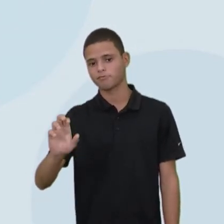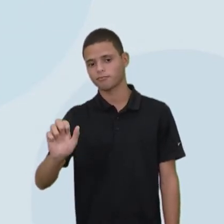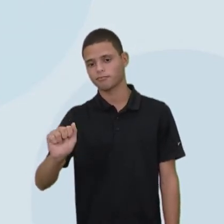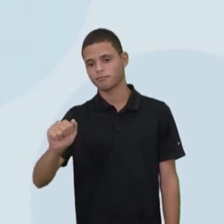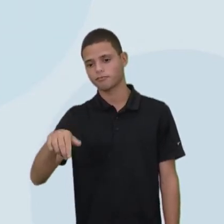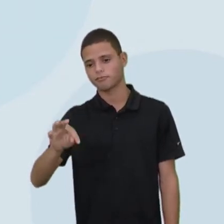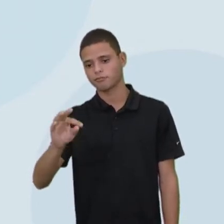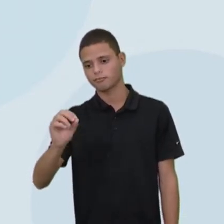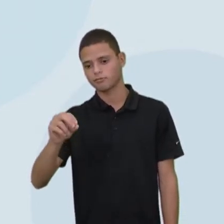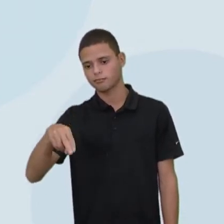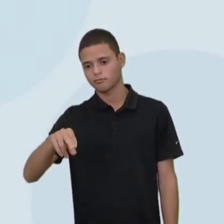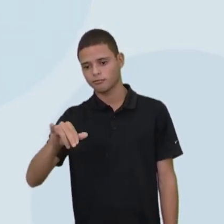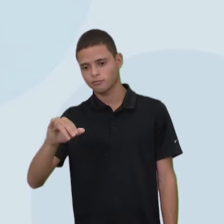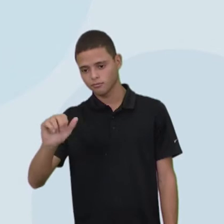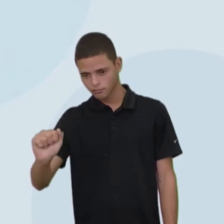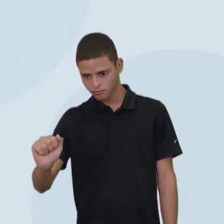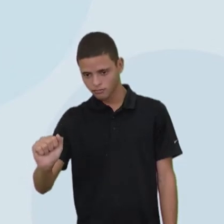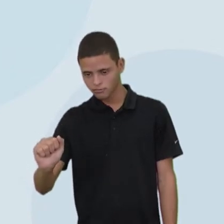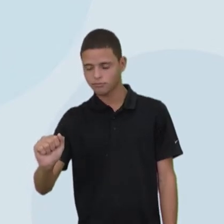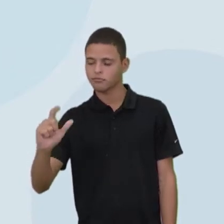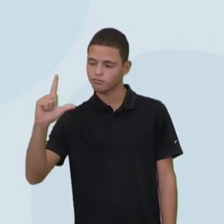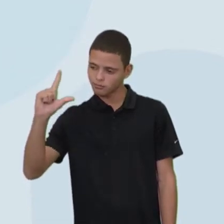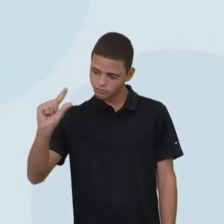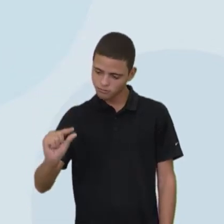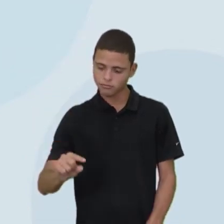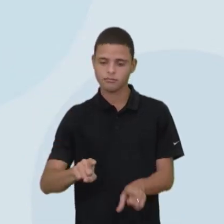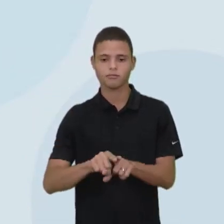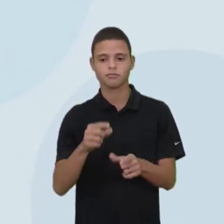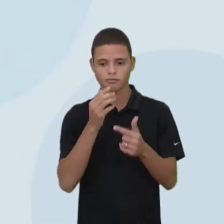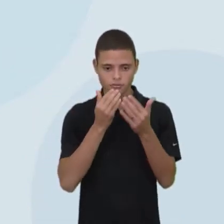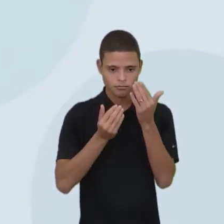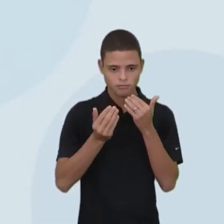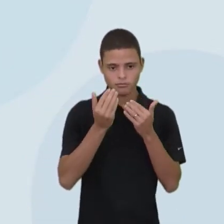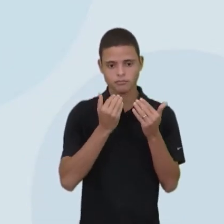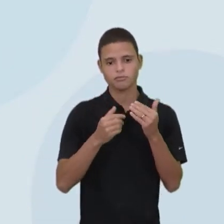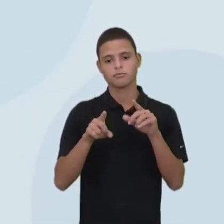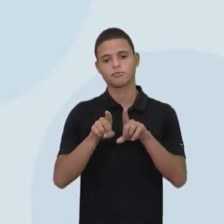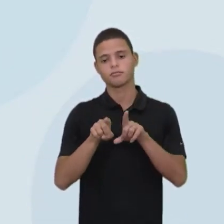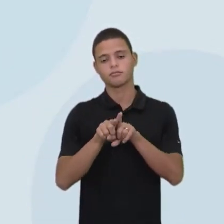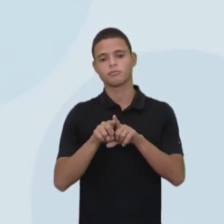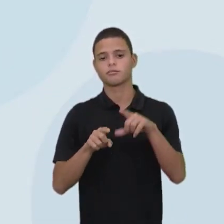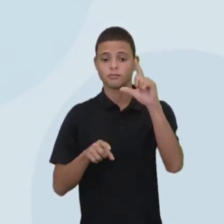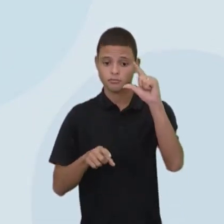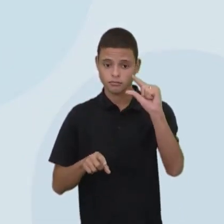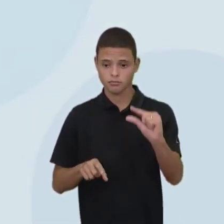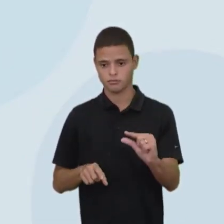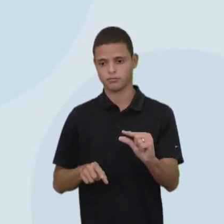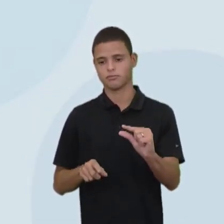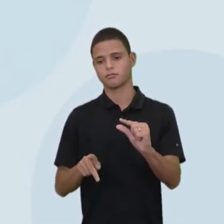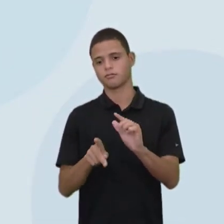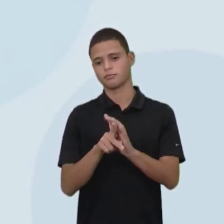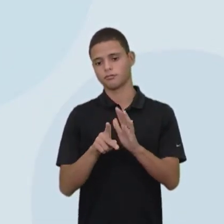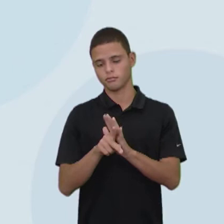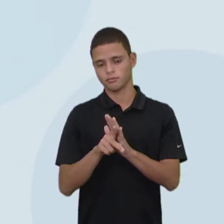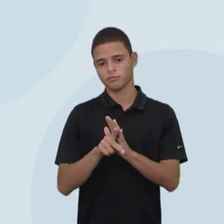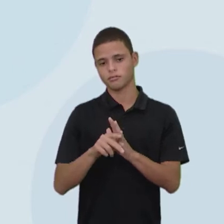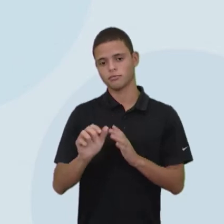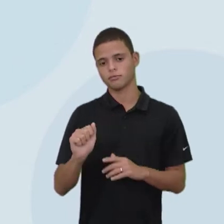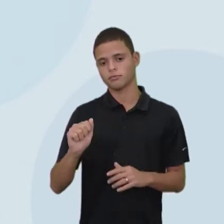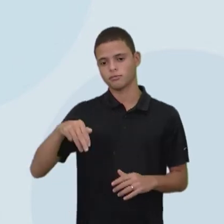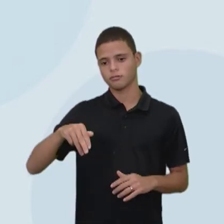uma redução na ingestão de alimentos e redução na absorção de